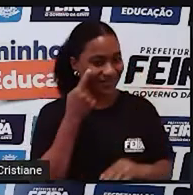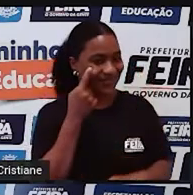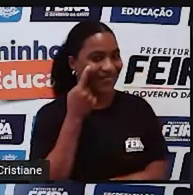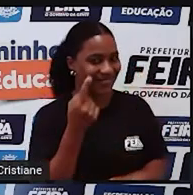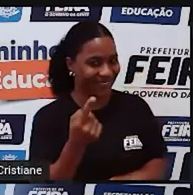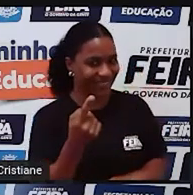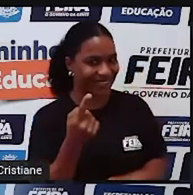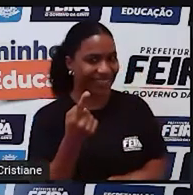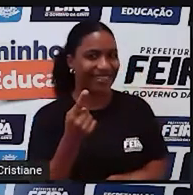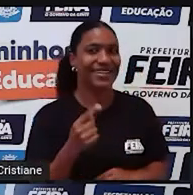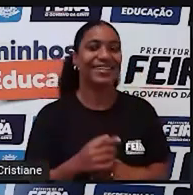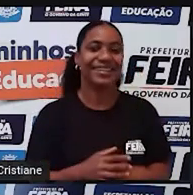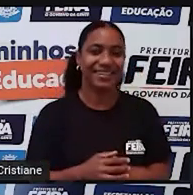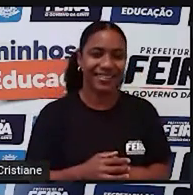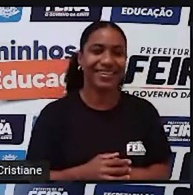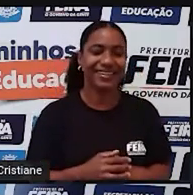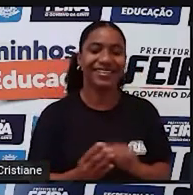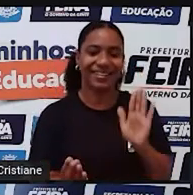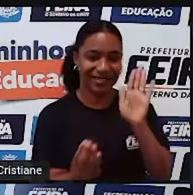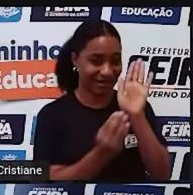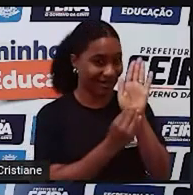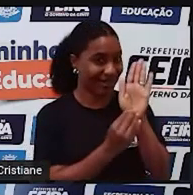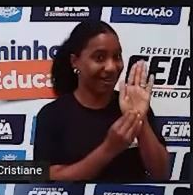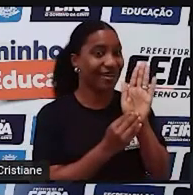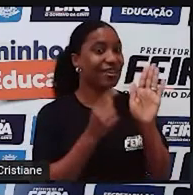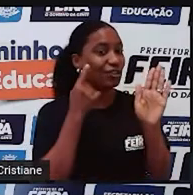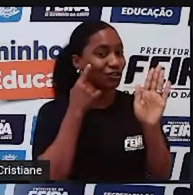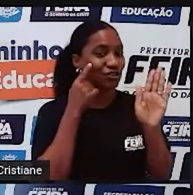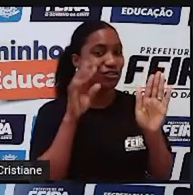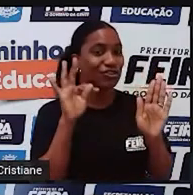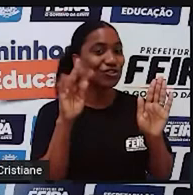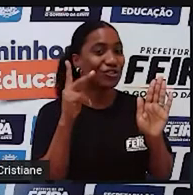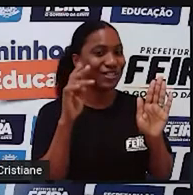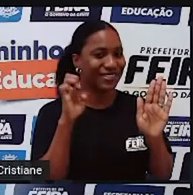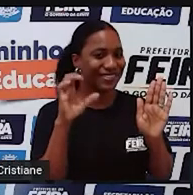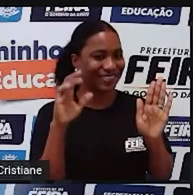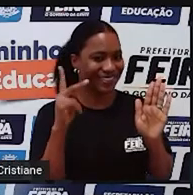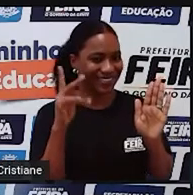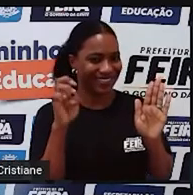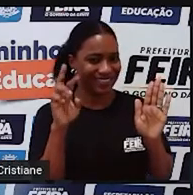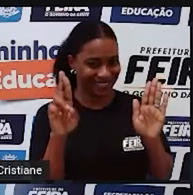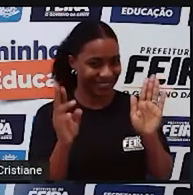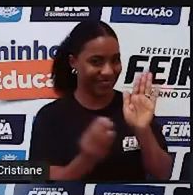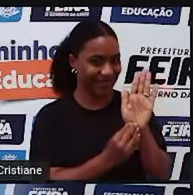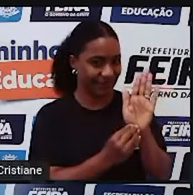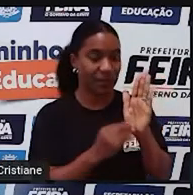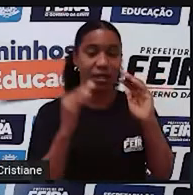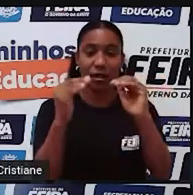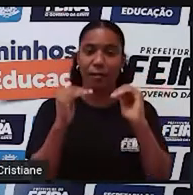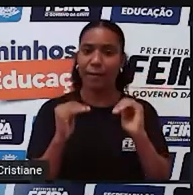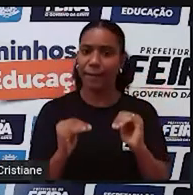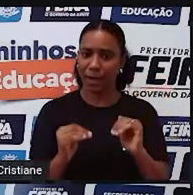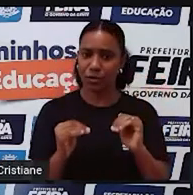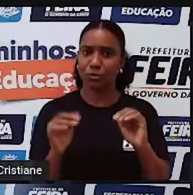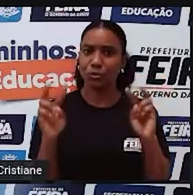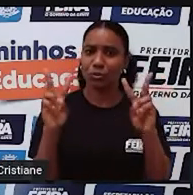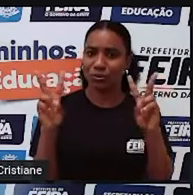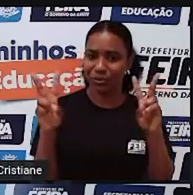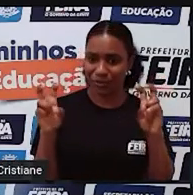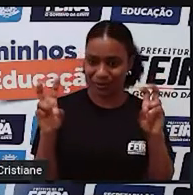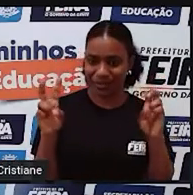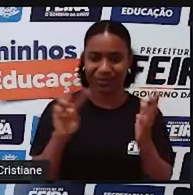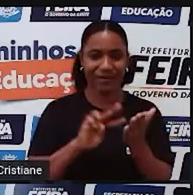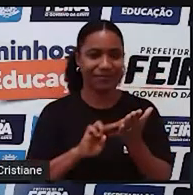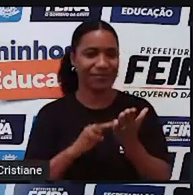ok? Abaixo do cabeçalho, vamos colocar o tema de nossa aula de hoje. Thin,